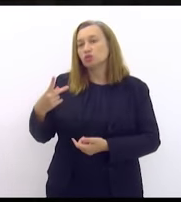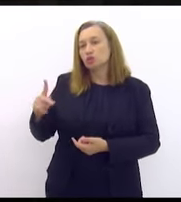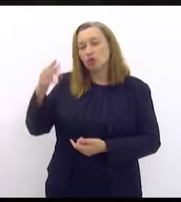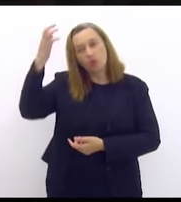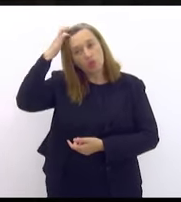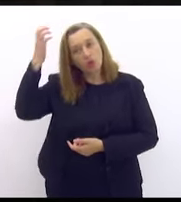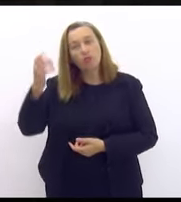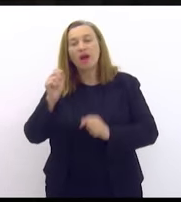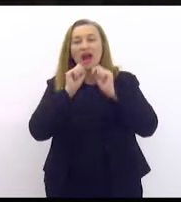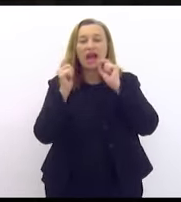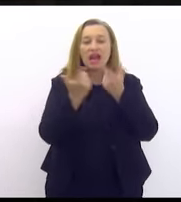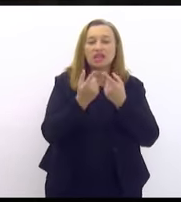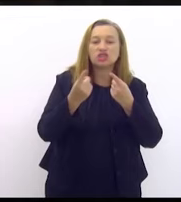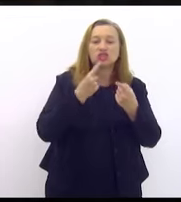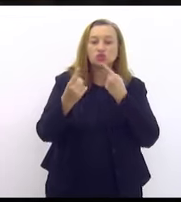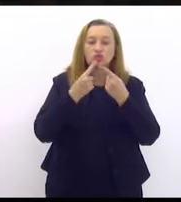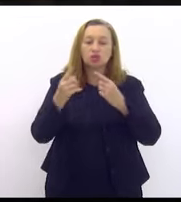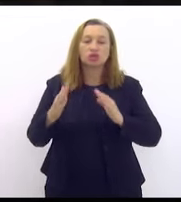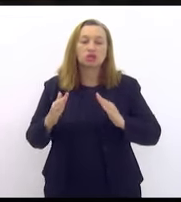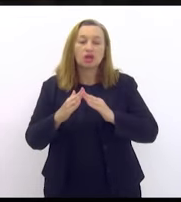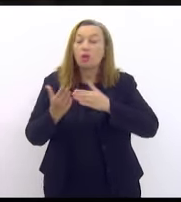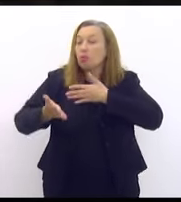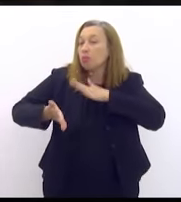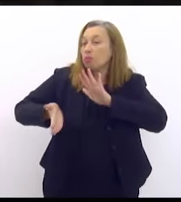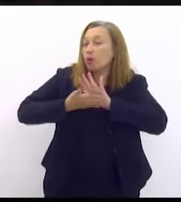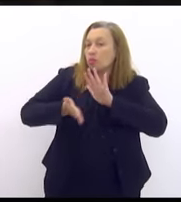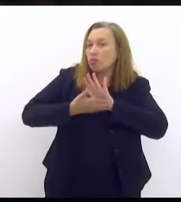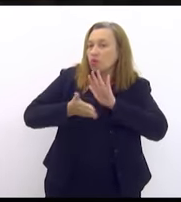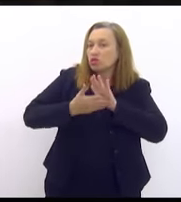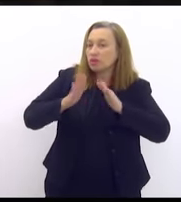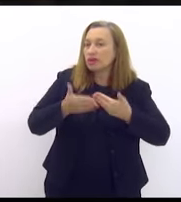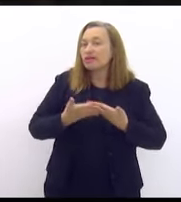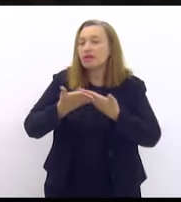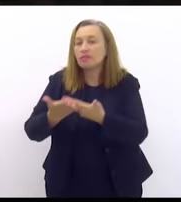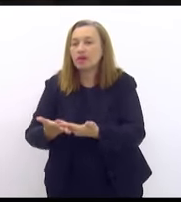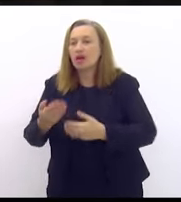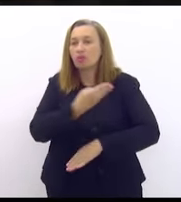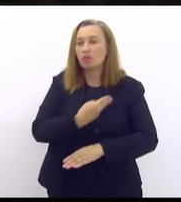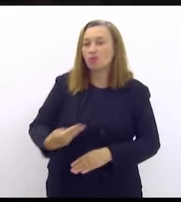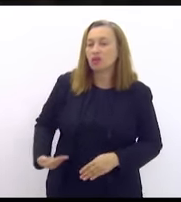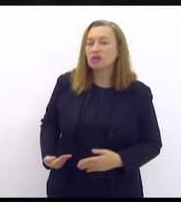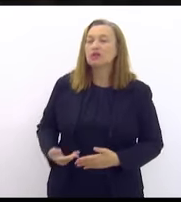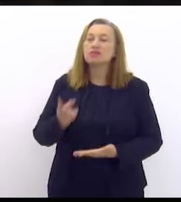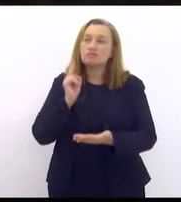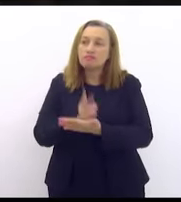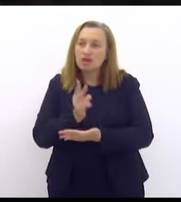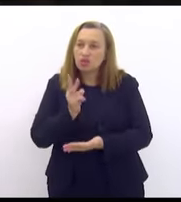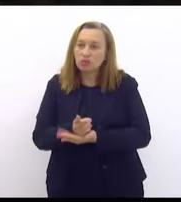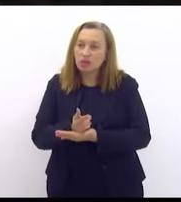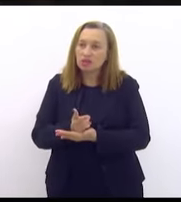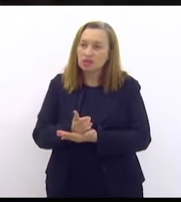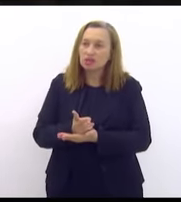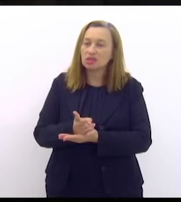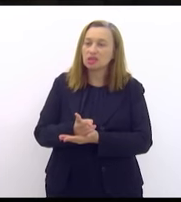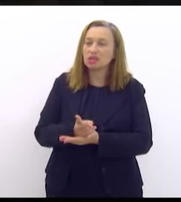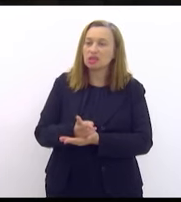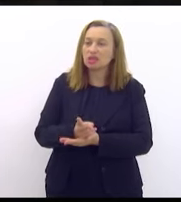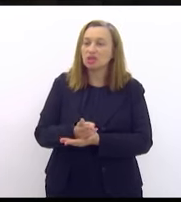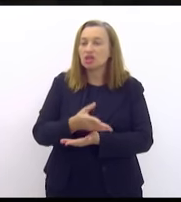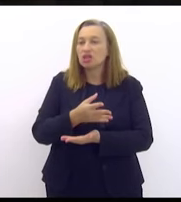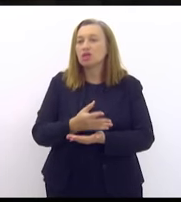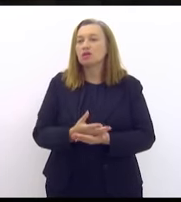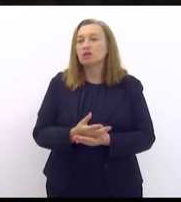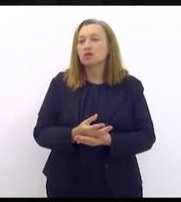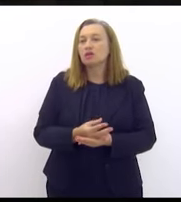a LERJ debate nessa casa propostas para tentar encaminhar para o governo e, ainda assim, fecha os olhos. Ainda